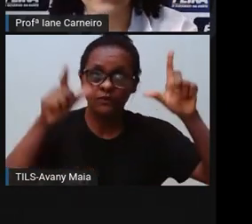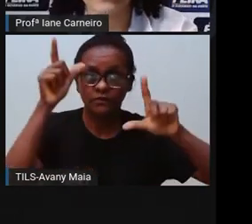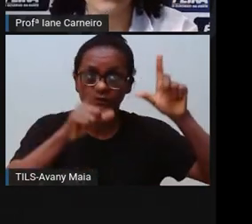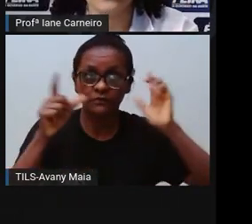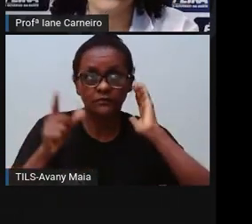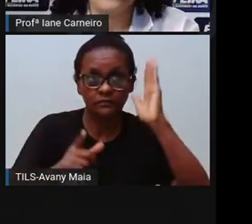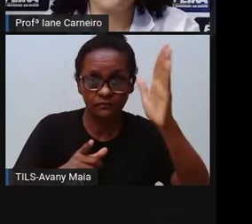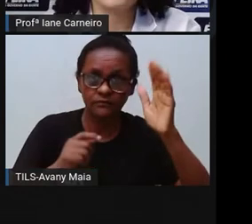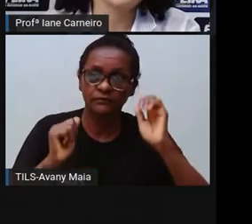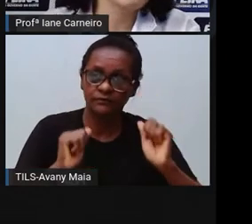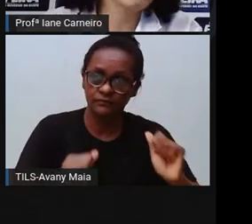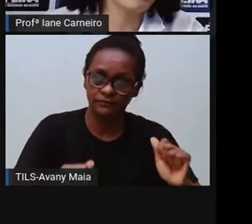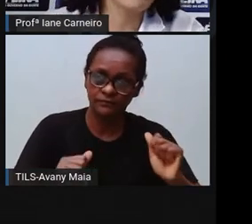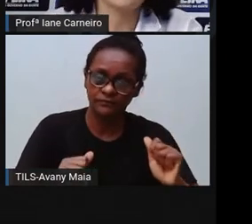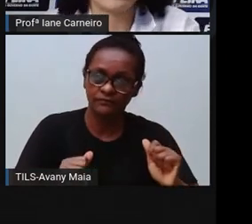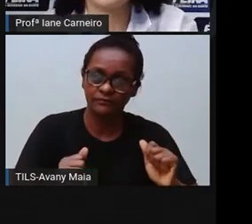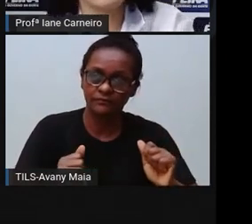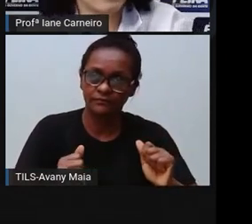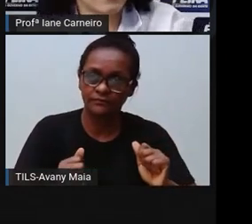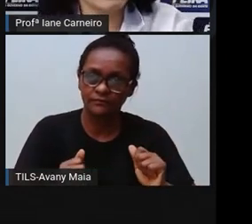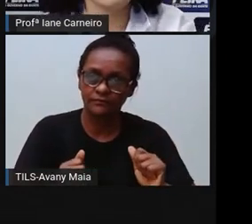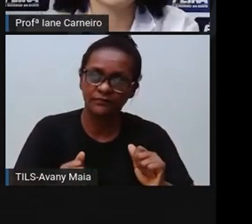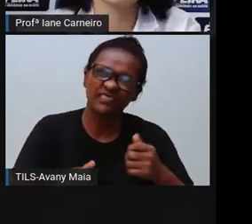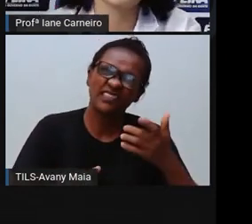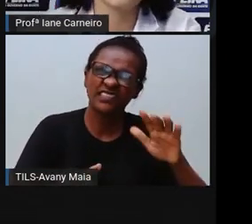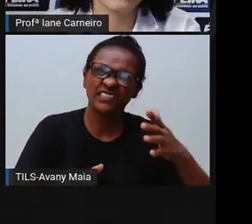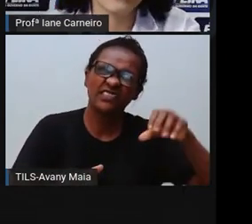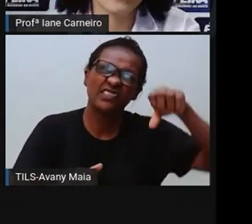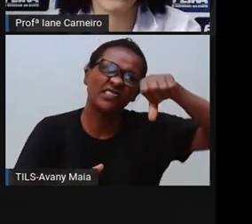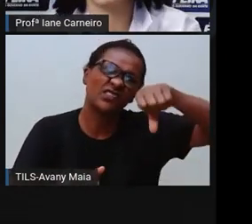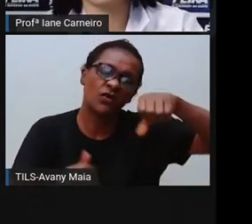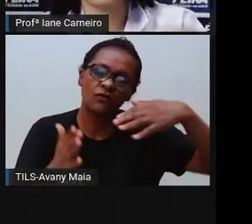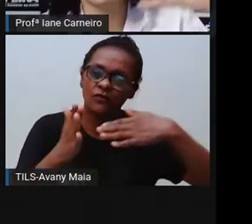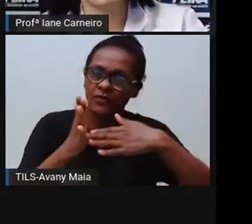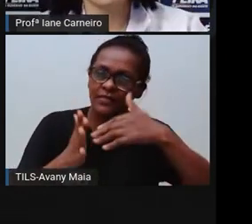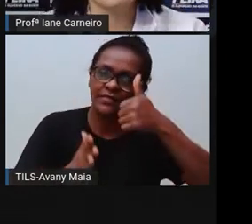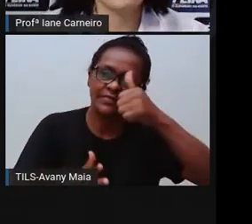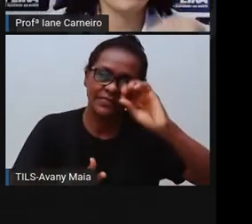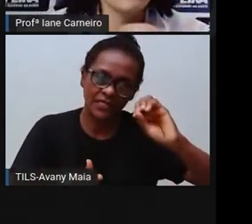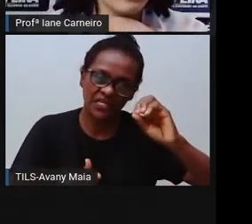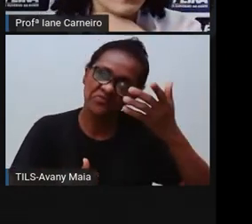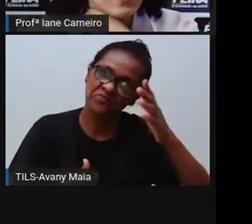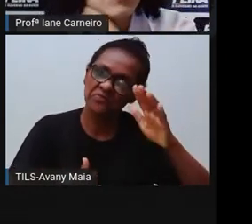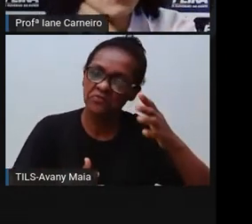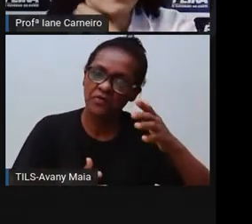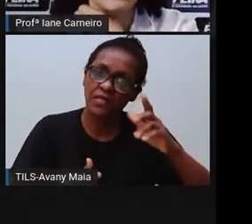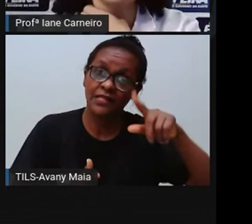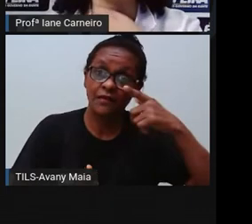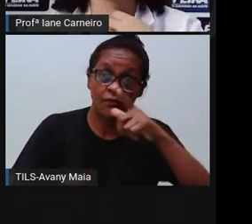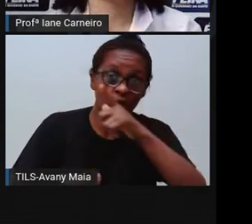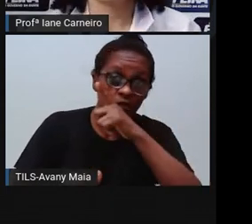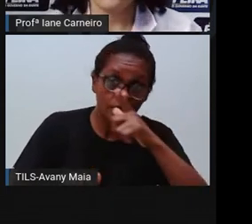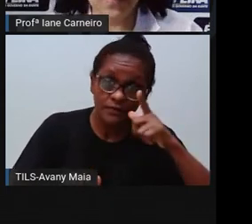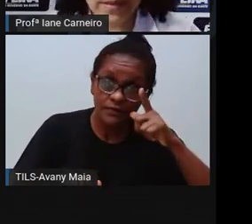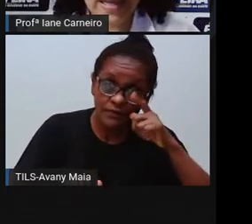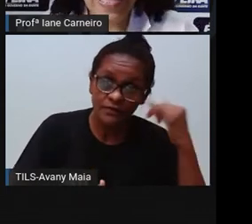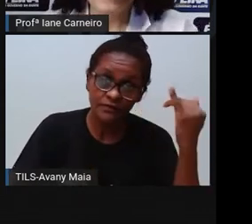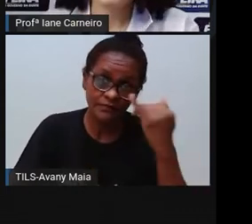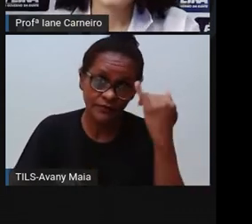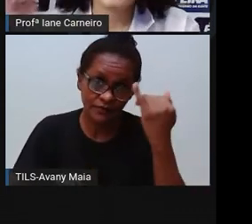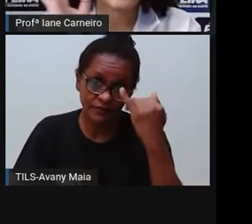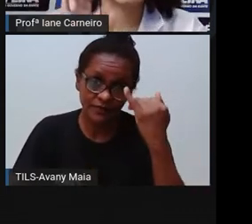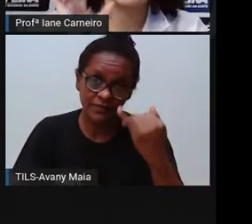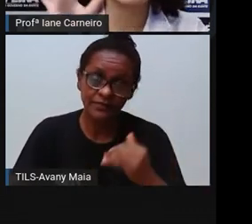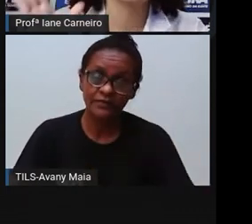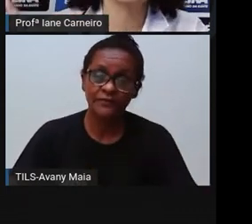colocou aqui, ó, brinca de 9 às 10, ou de 9 às 11, e aí depois vai fazer um lanche, né?